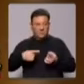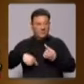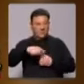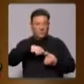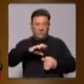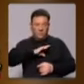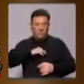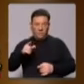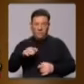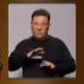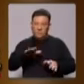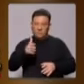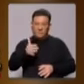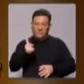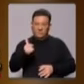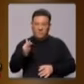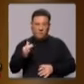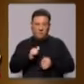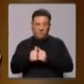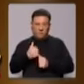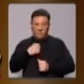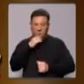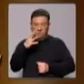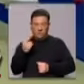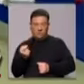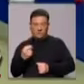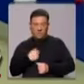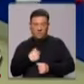mundial. Eram 124 atletas e eu consegui ficar em terceiro.